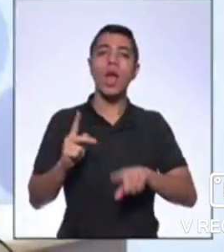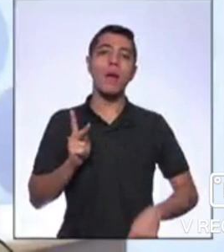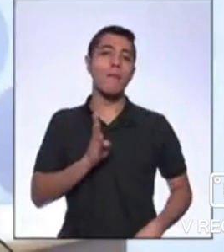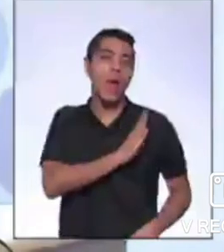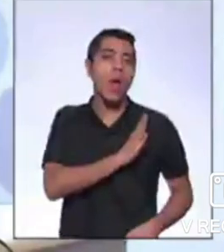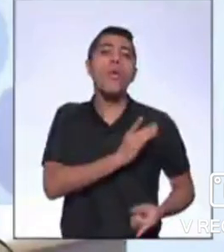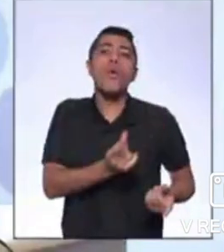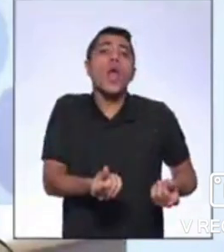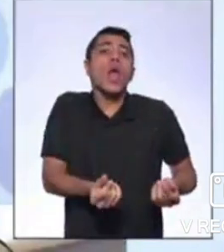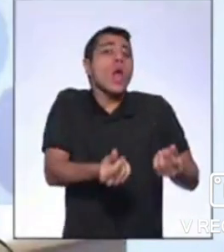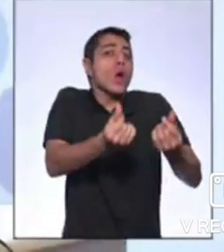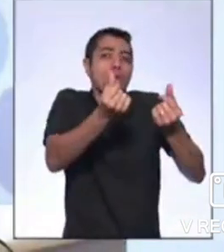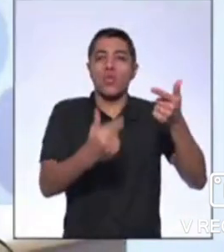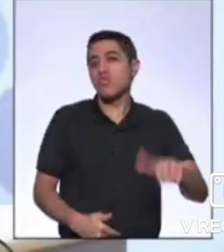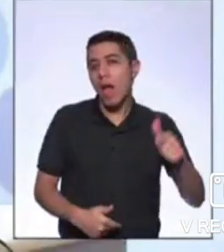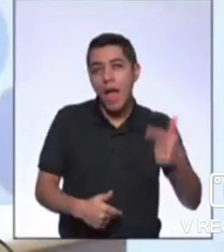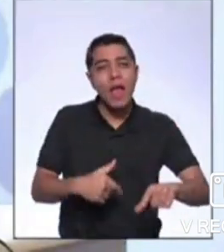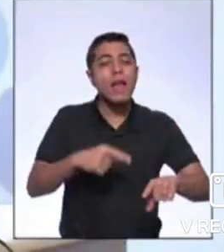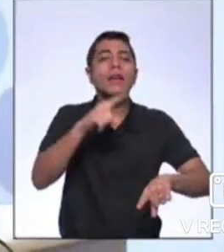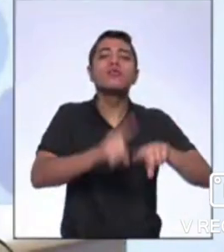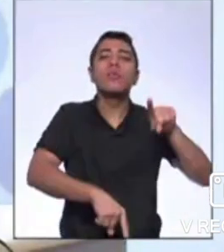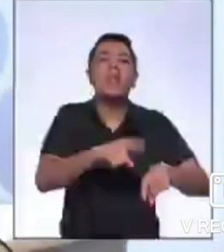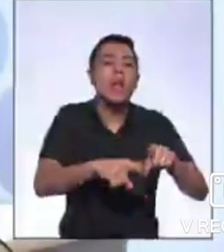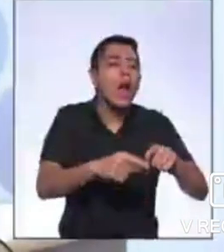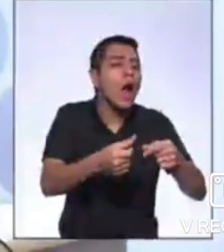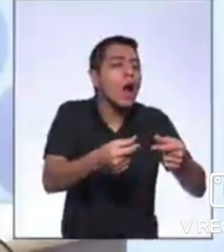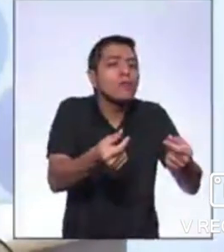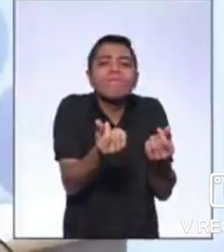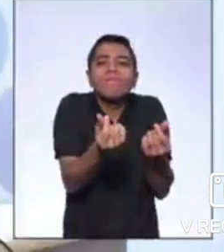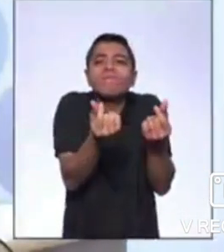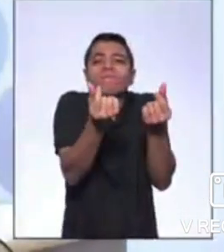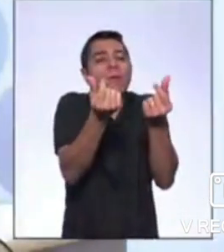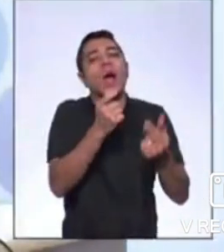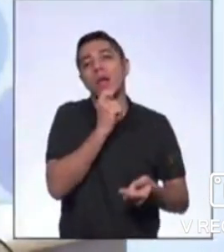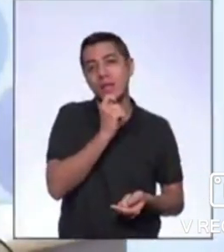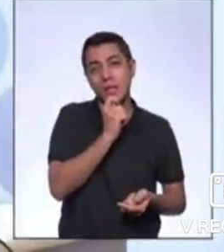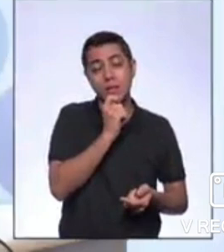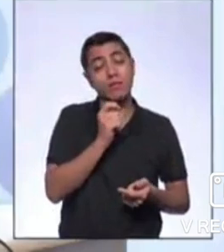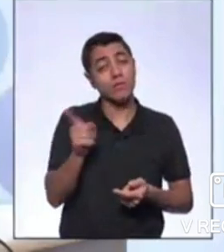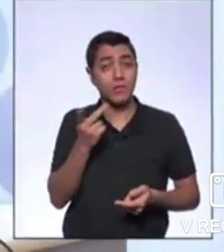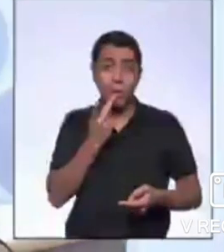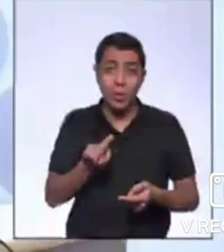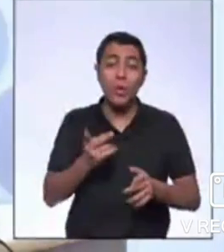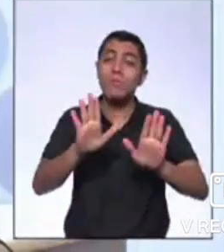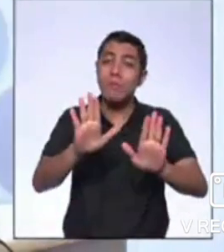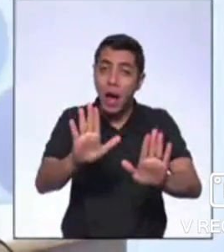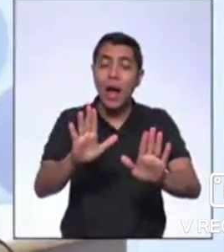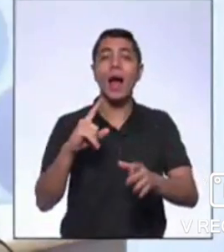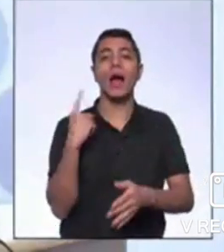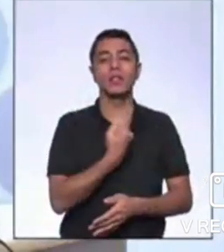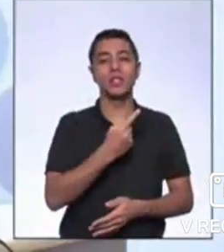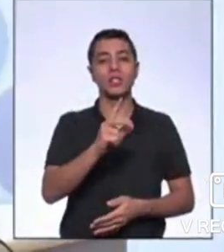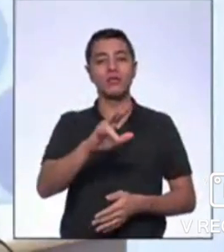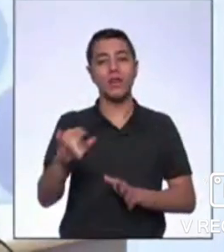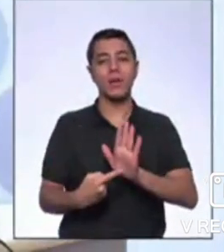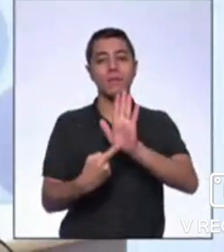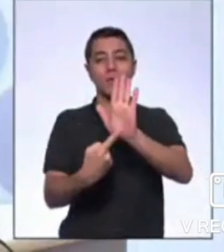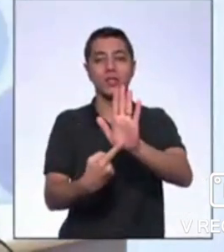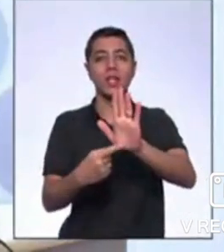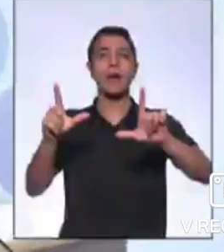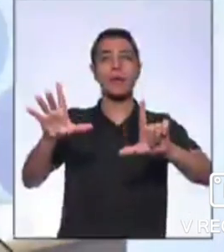tantas condições, recursos materiais para isso. Mas de qualquer maneira, a gente vai trazer aqui para vocês uma imagem